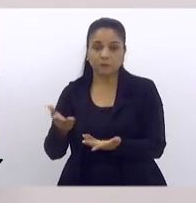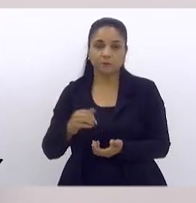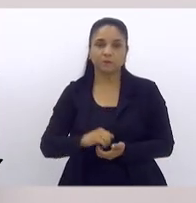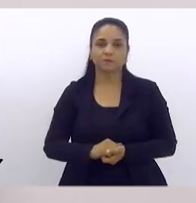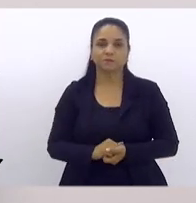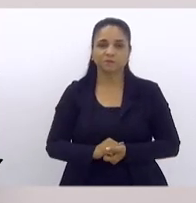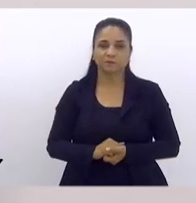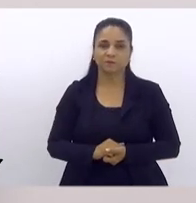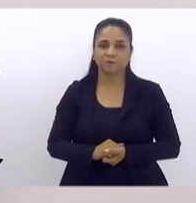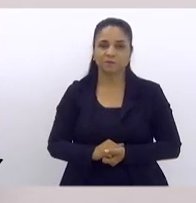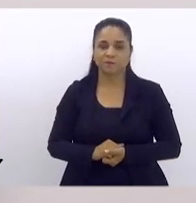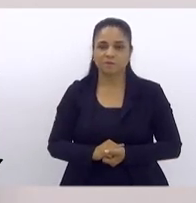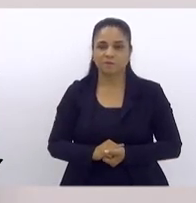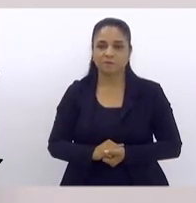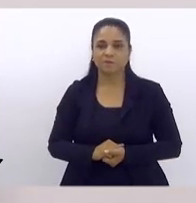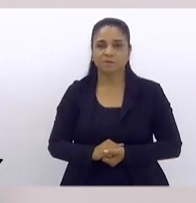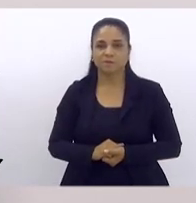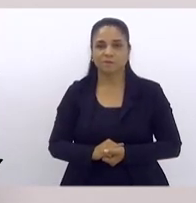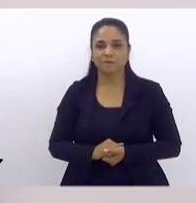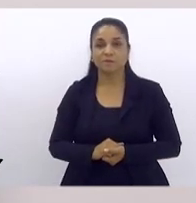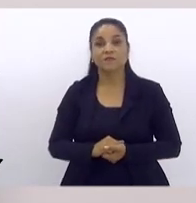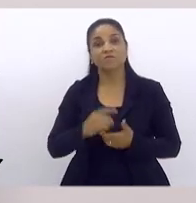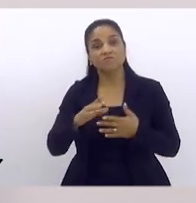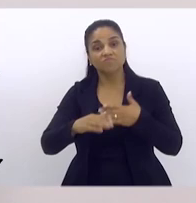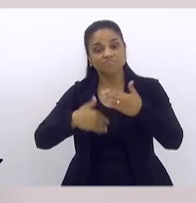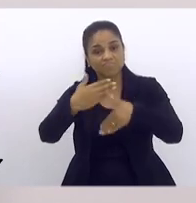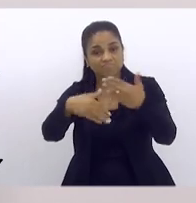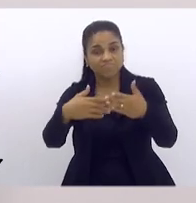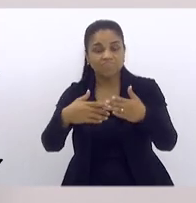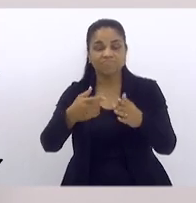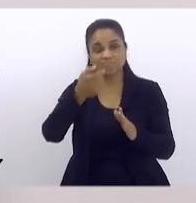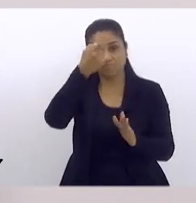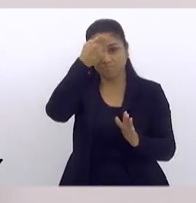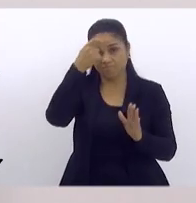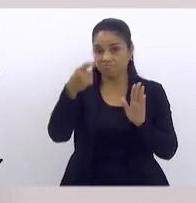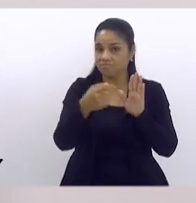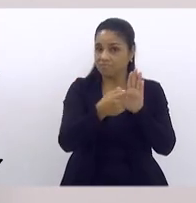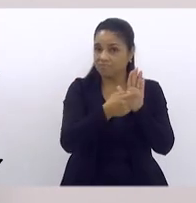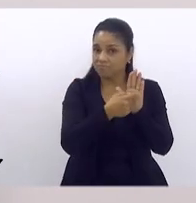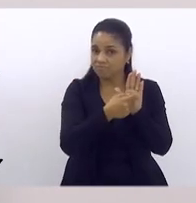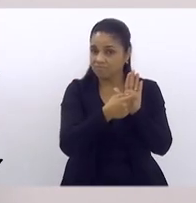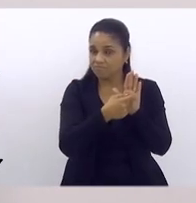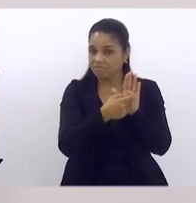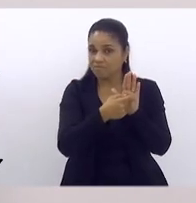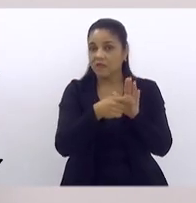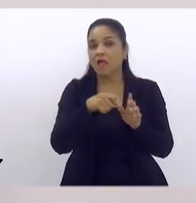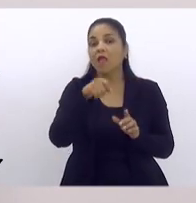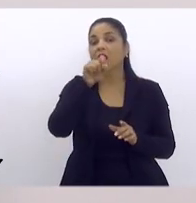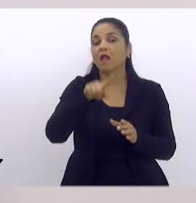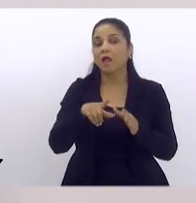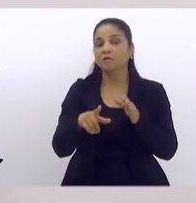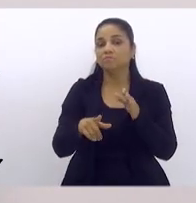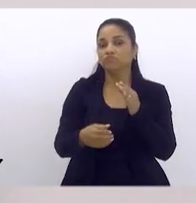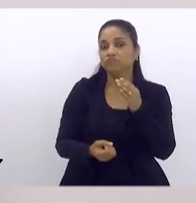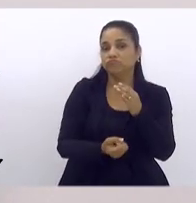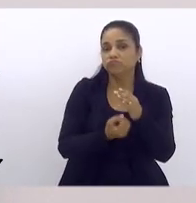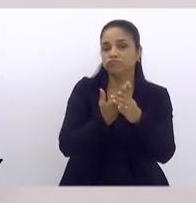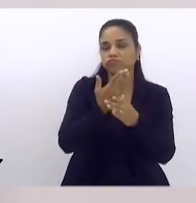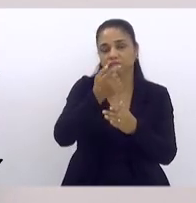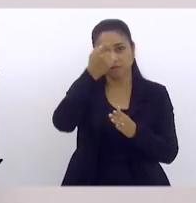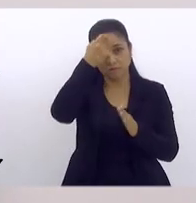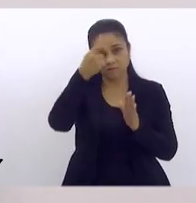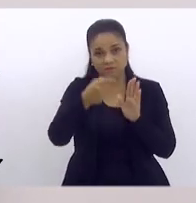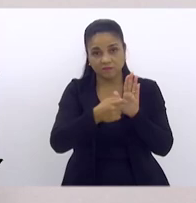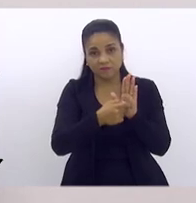e se avançou para Inteligência Artificial Mas quem constrói a inteligência artificial é